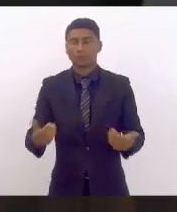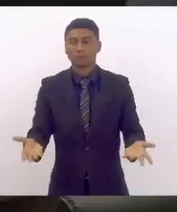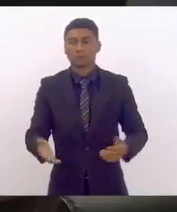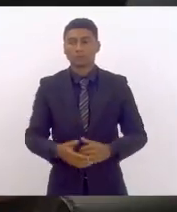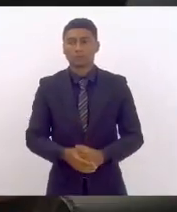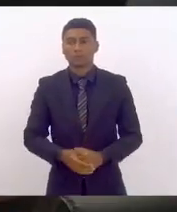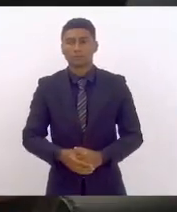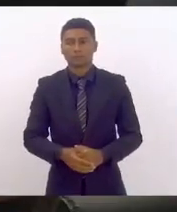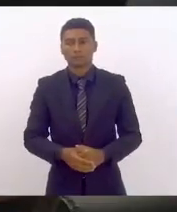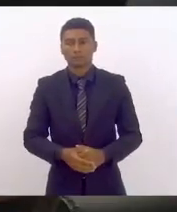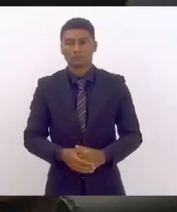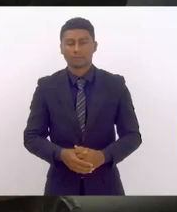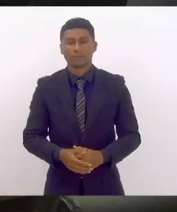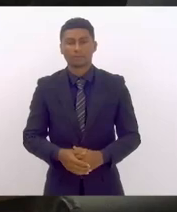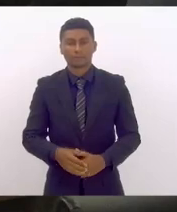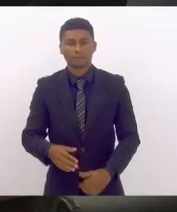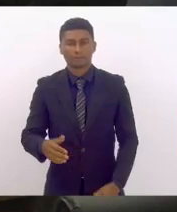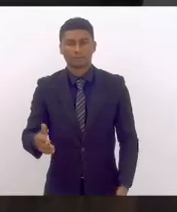tratada